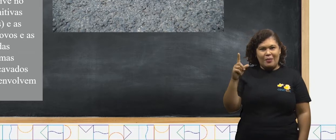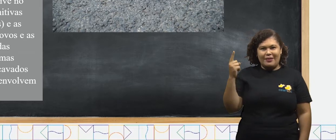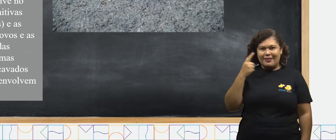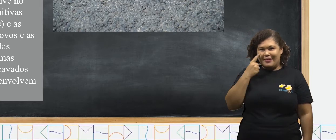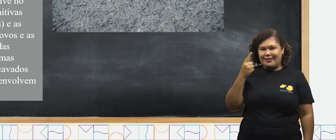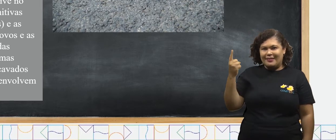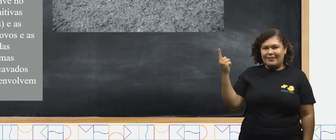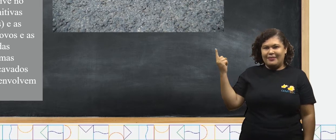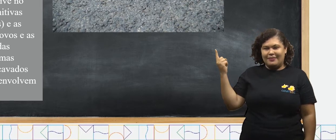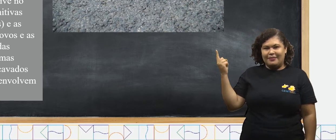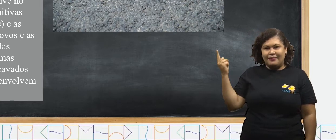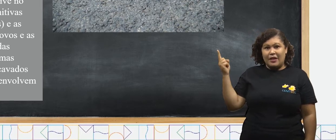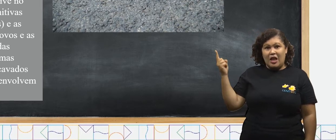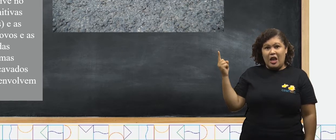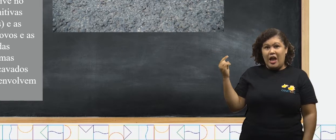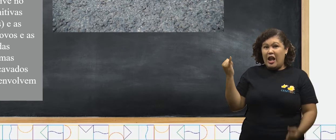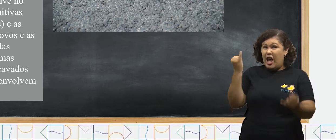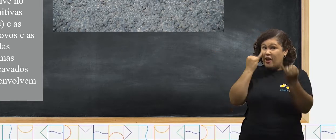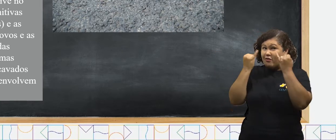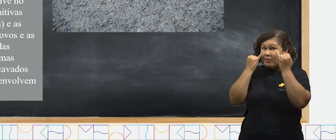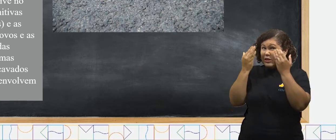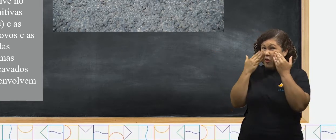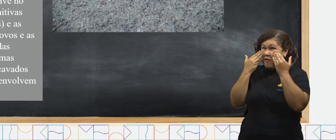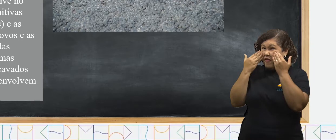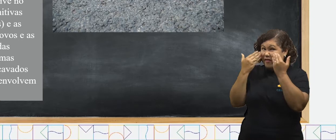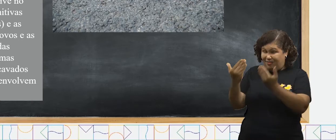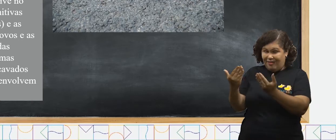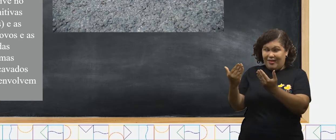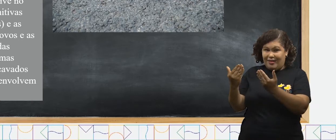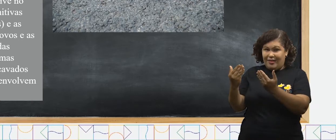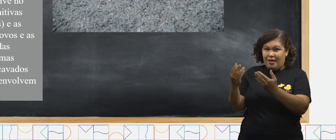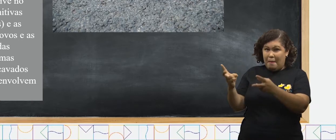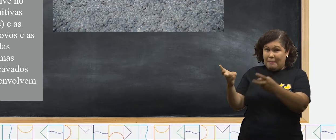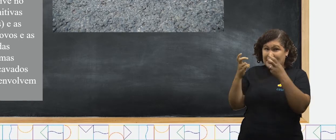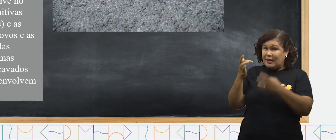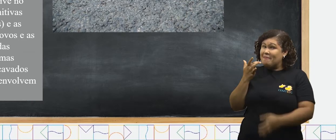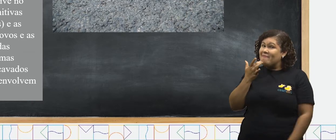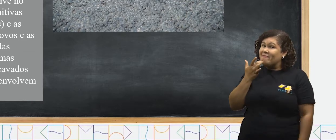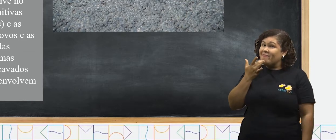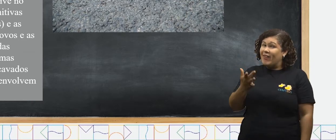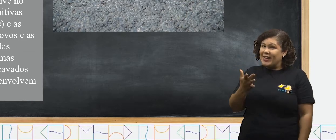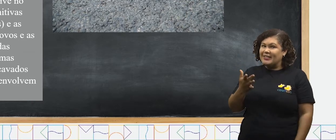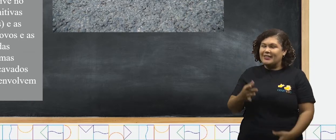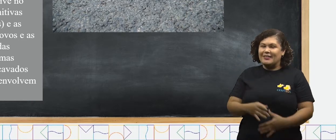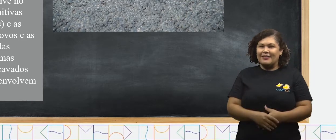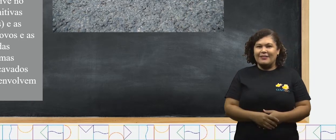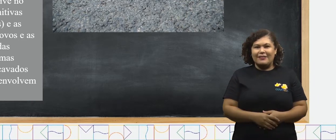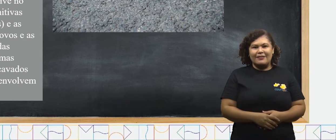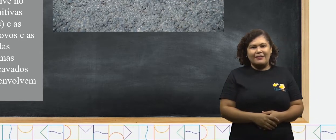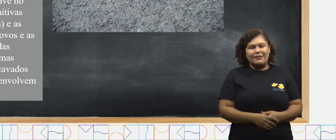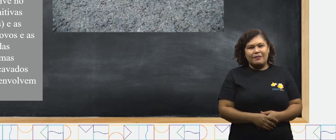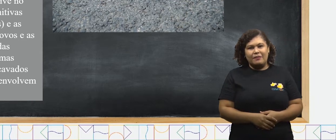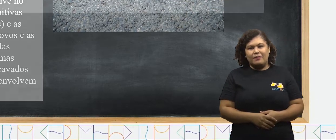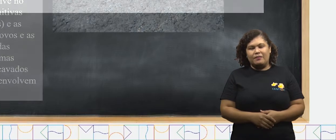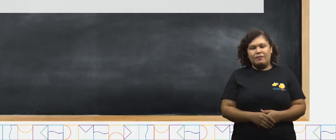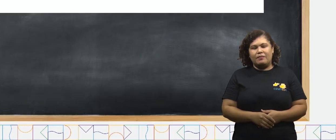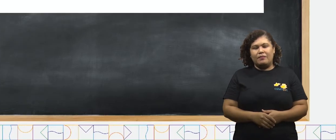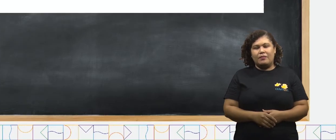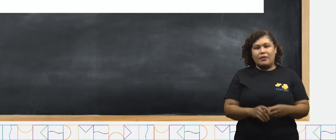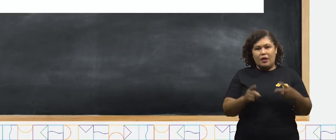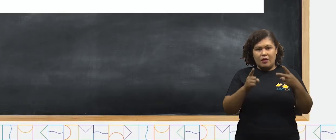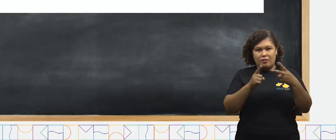É através desta informação explícita que chegamos à resposta. Segunda